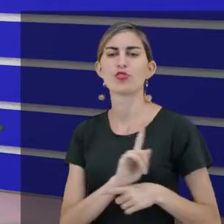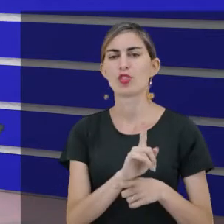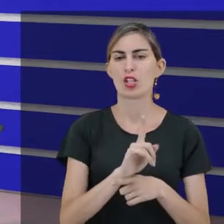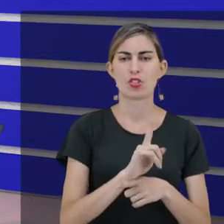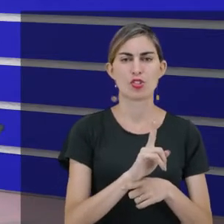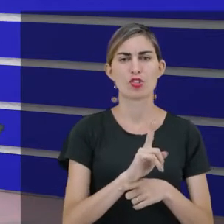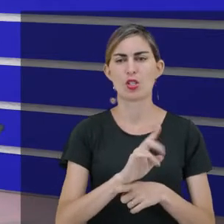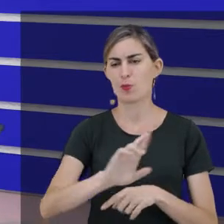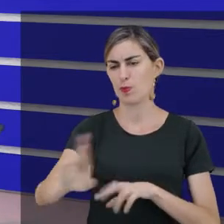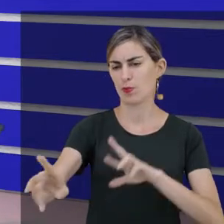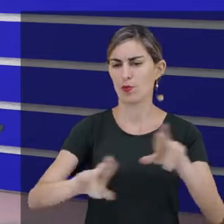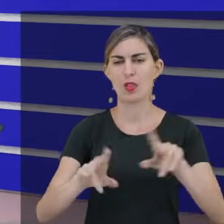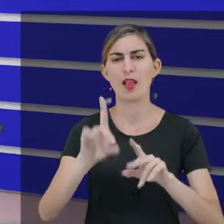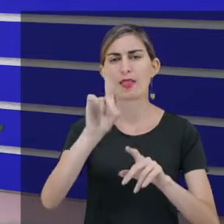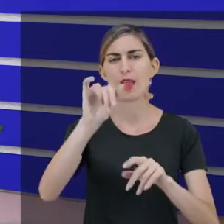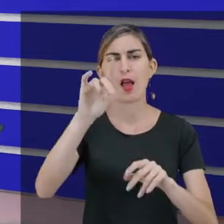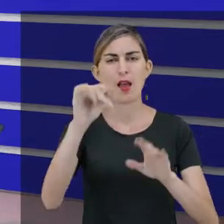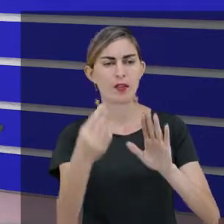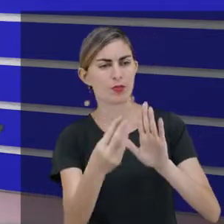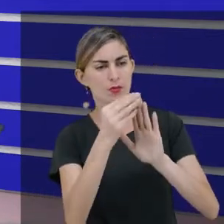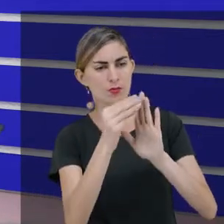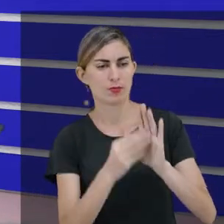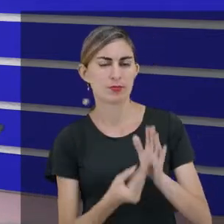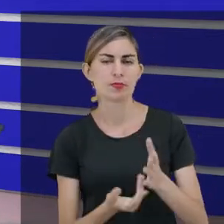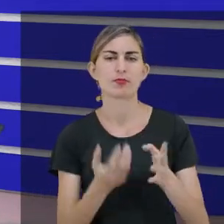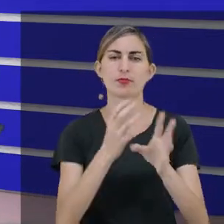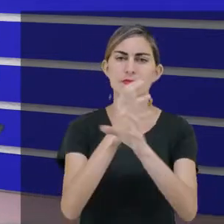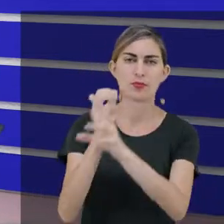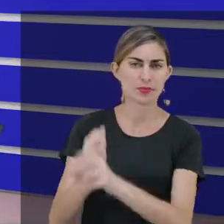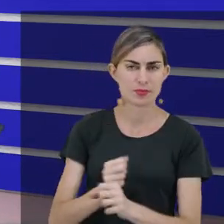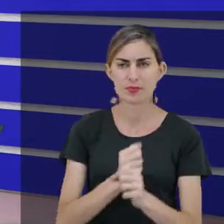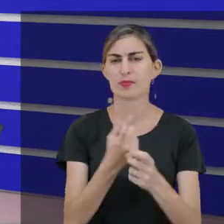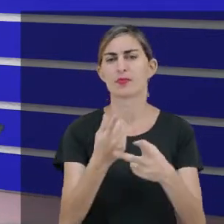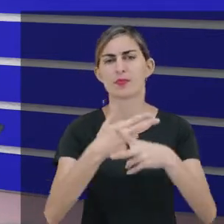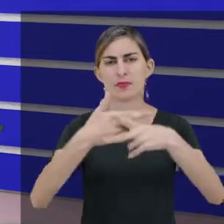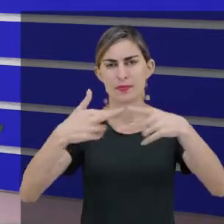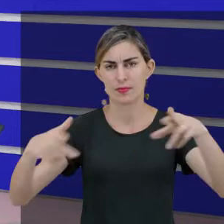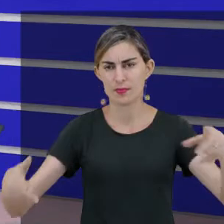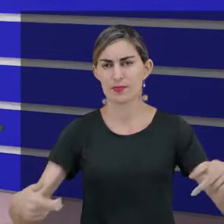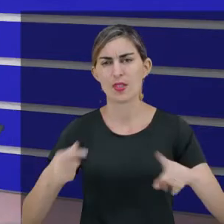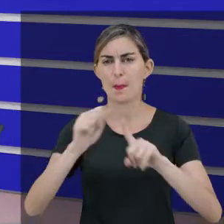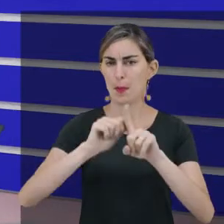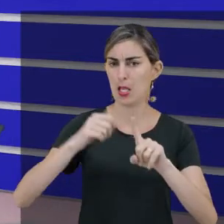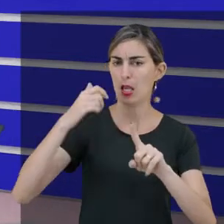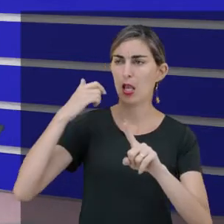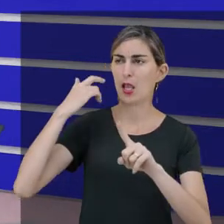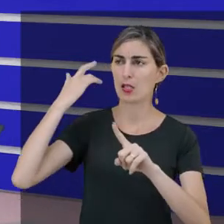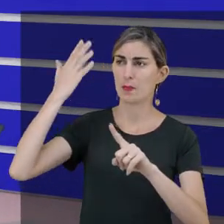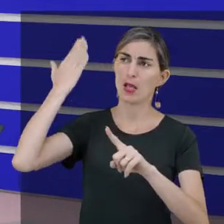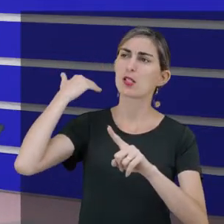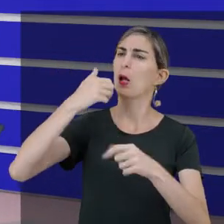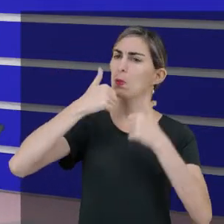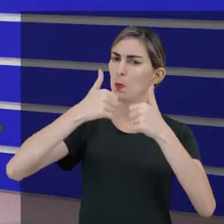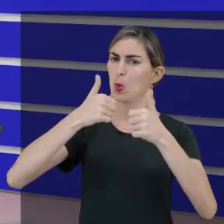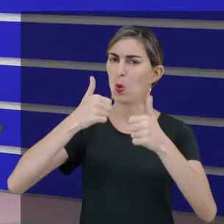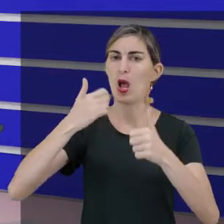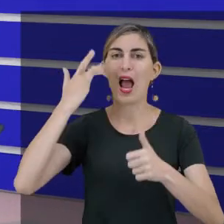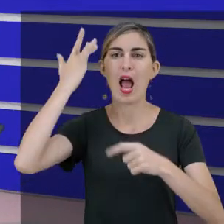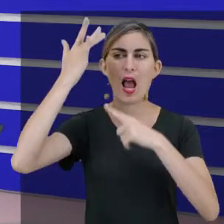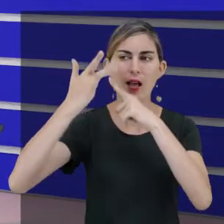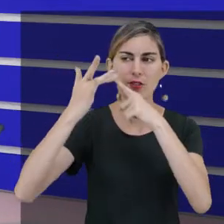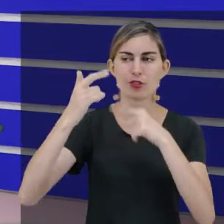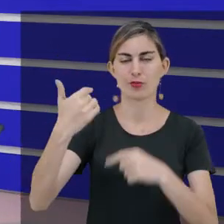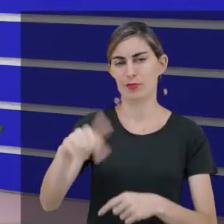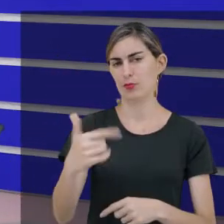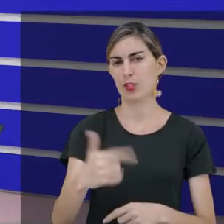em fatos e dados. Na realidade. Na realidade. Não assim, eu acho que o mês passado foi bom, eu acho que esse acho, a ISO não permite.